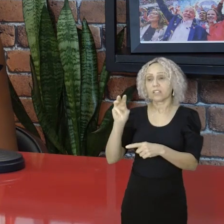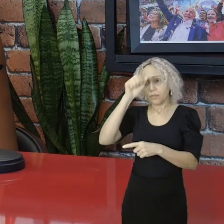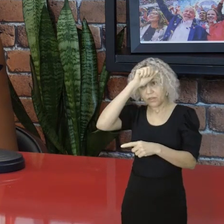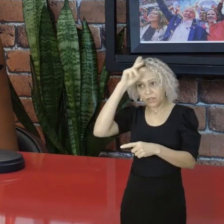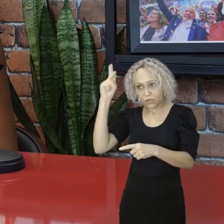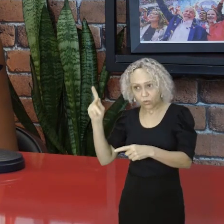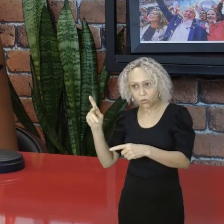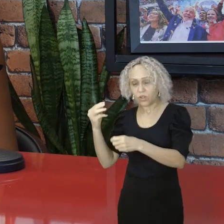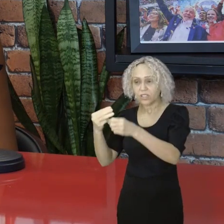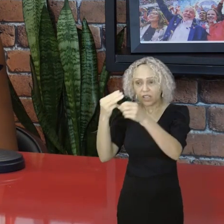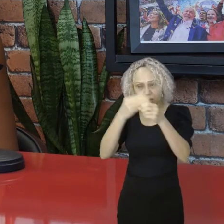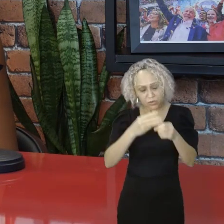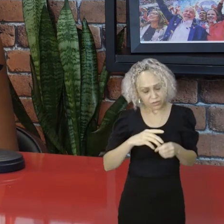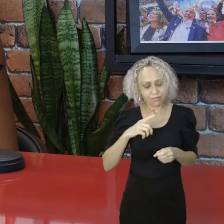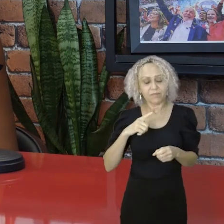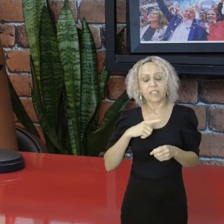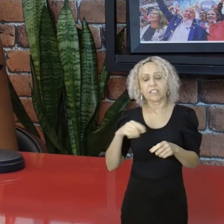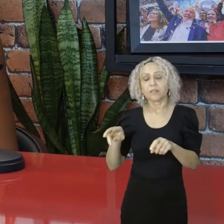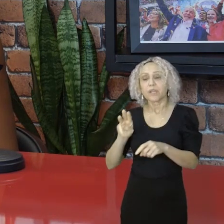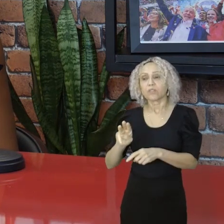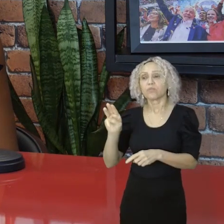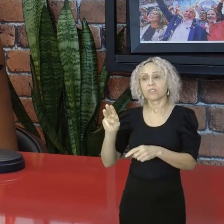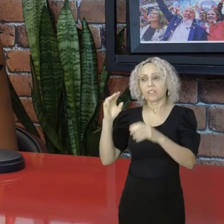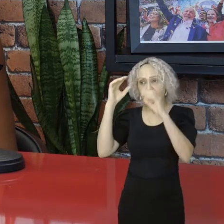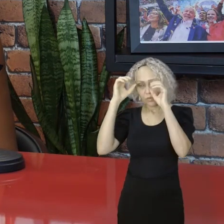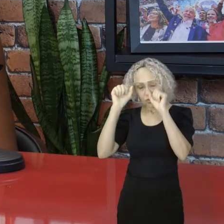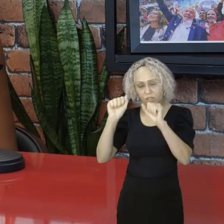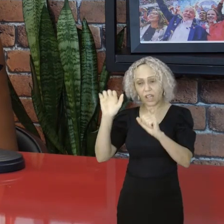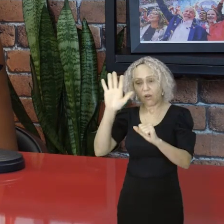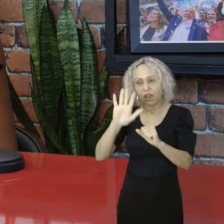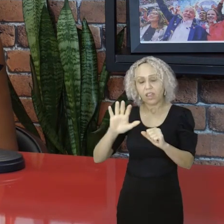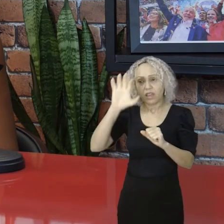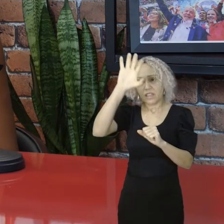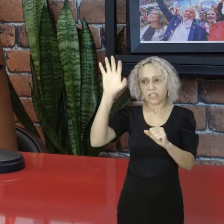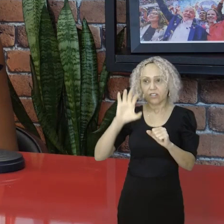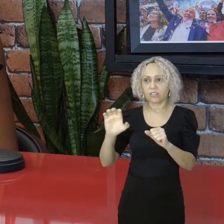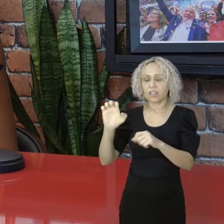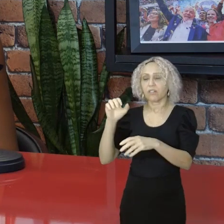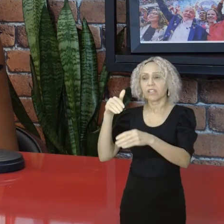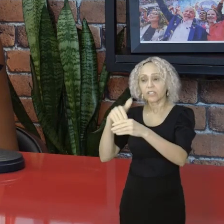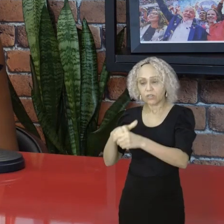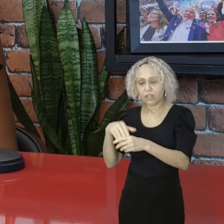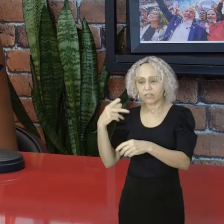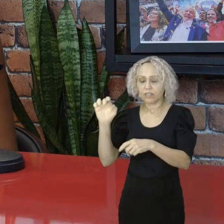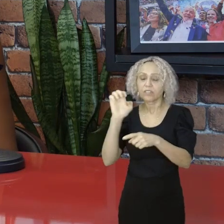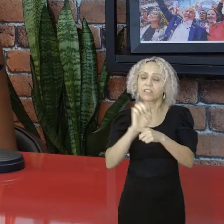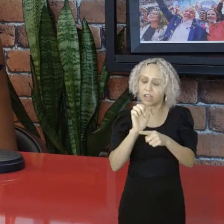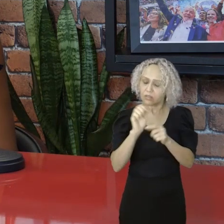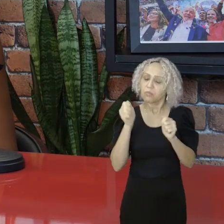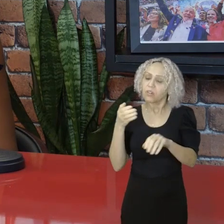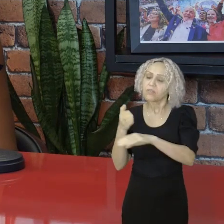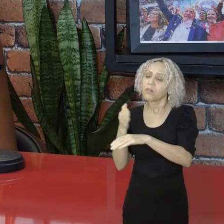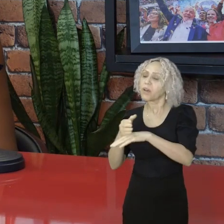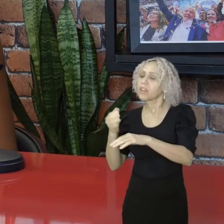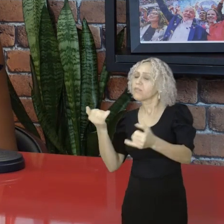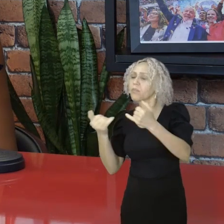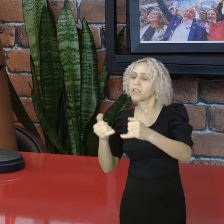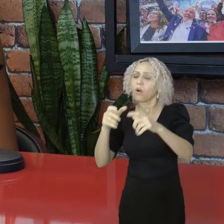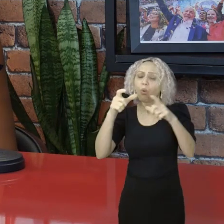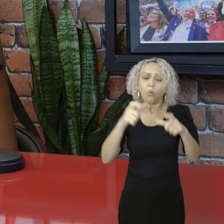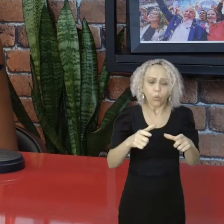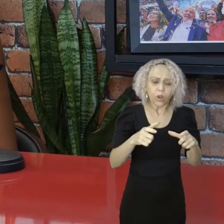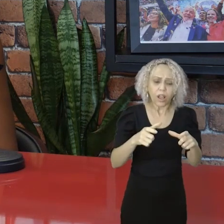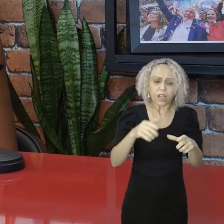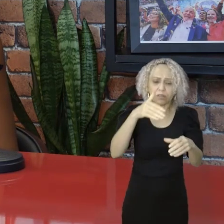da prefeitura de cada município ou no site do Tribunal Regional Eleitoral do seu estado. Será possível acessar informações